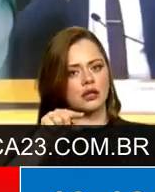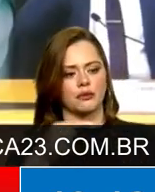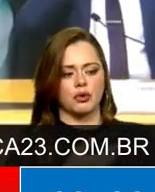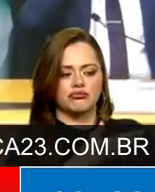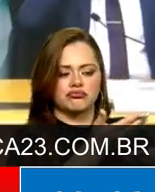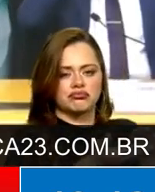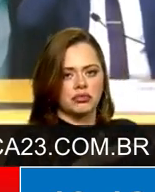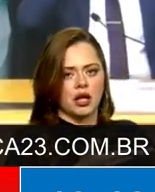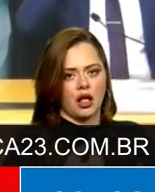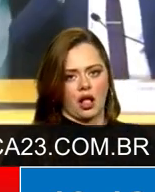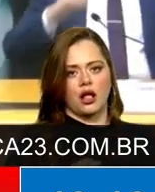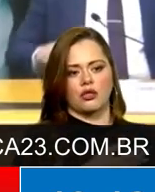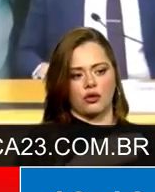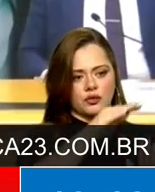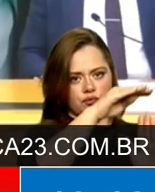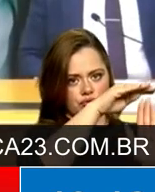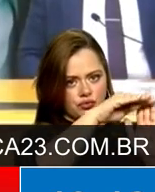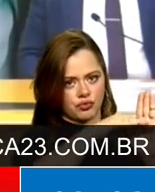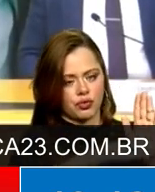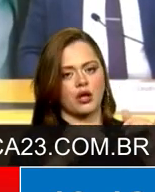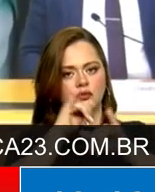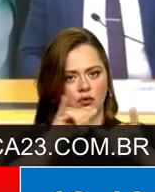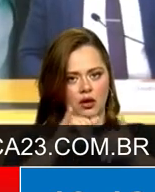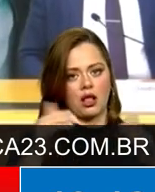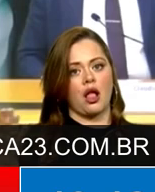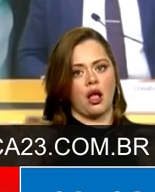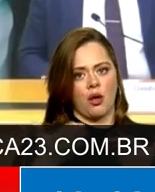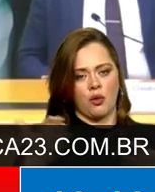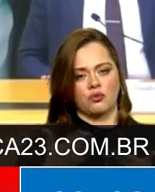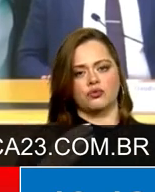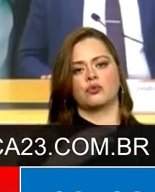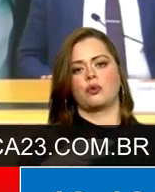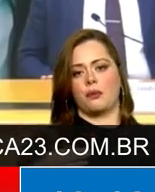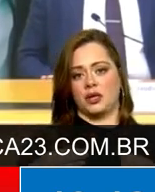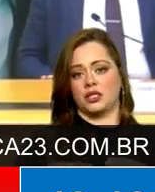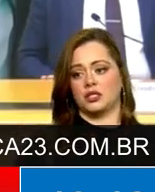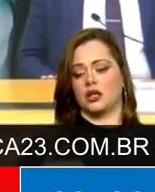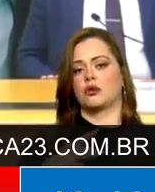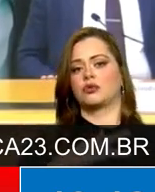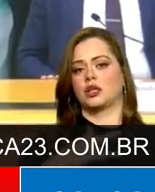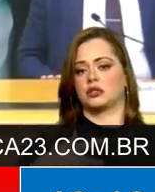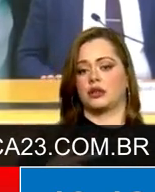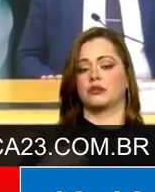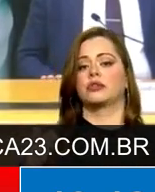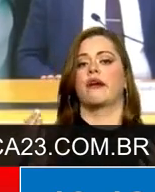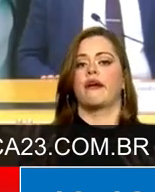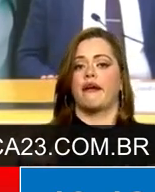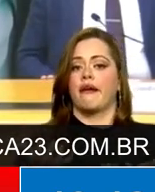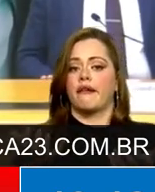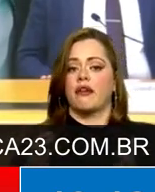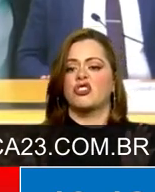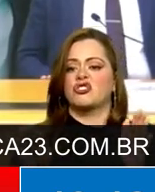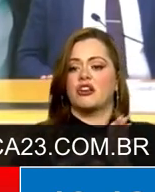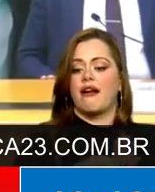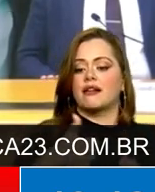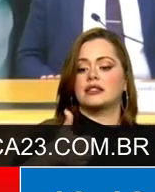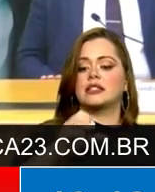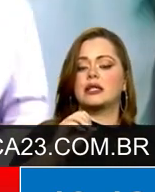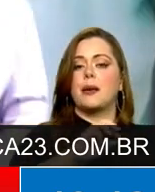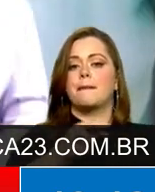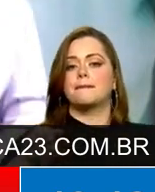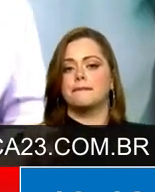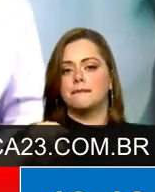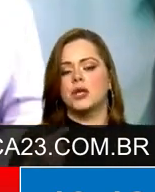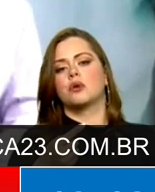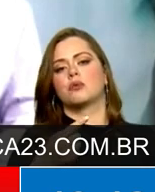novas orientações divulgadas hoje, o Ministério da Saúde quer alcançar 100 mil pacientes nos próximos 2 anos.